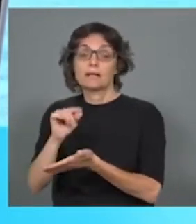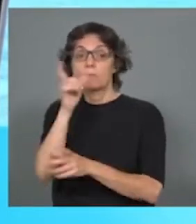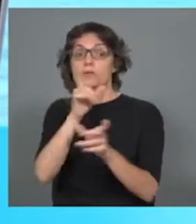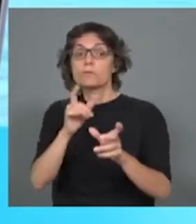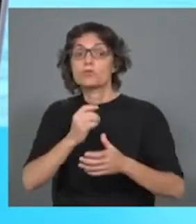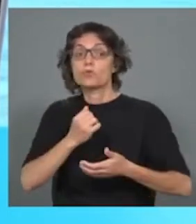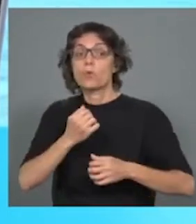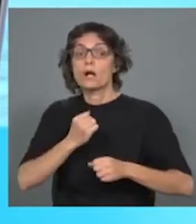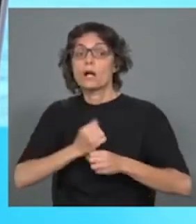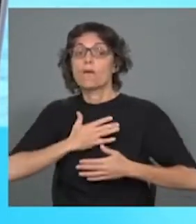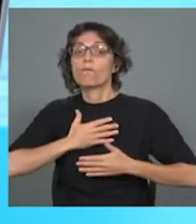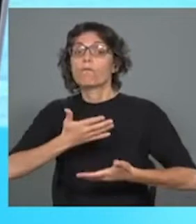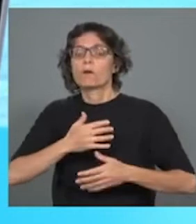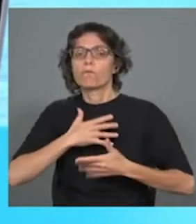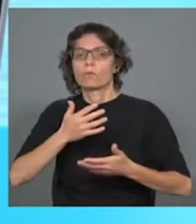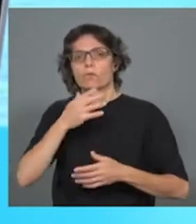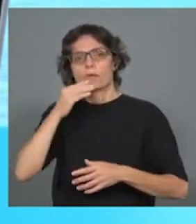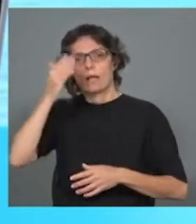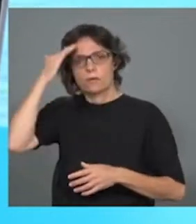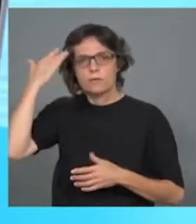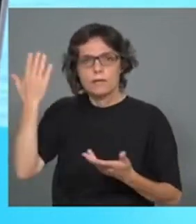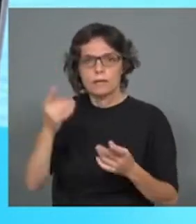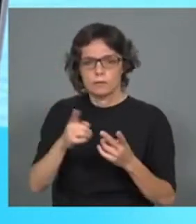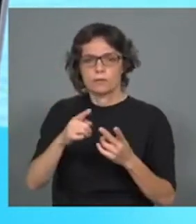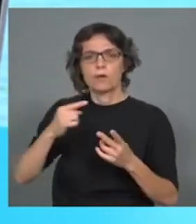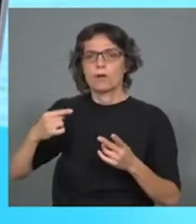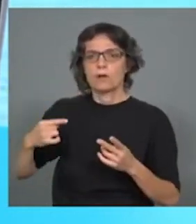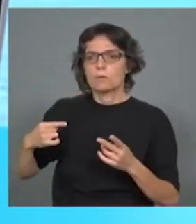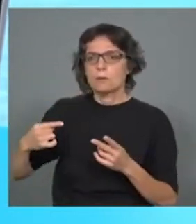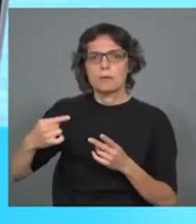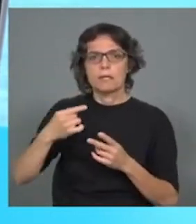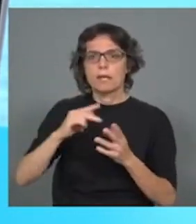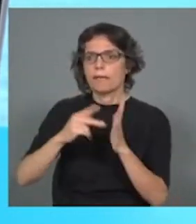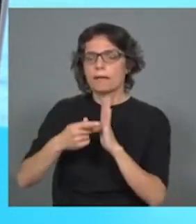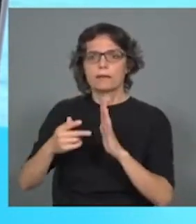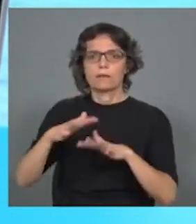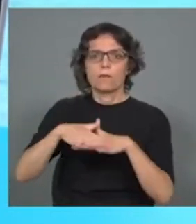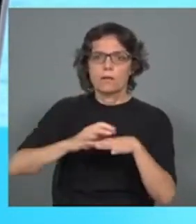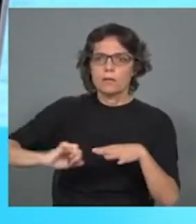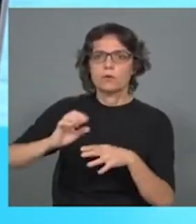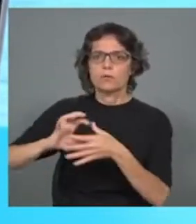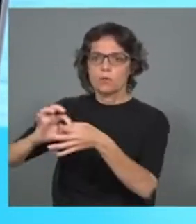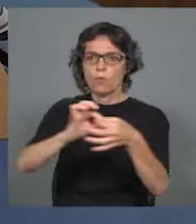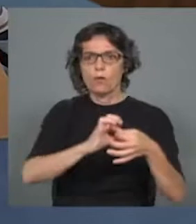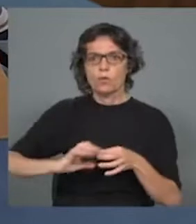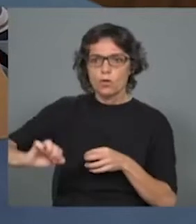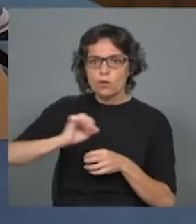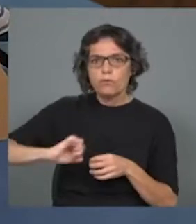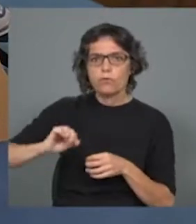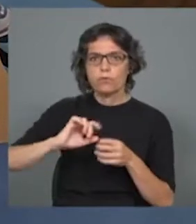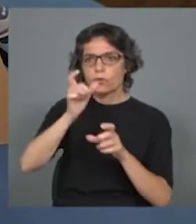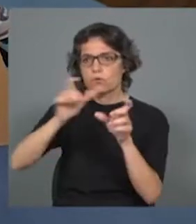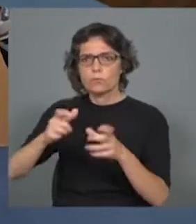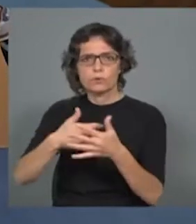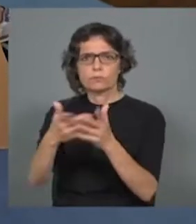voluntariado sénior, aqueles que estão no dia-a-dia, os nossos técnicos, a nossa rede, os nossos colaboradores. E eu penso